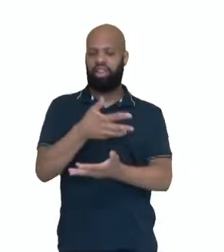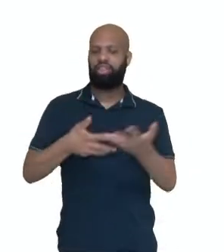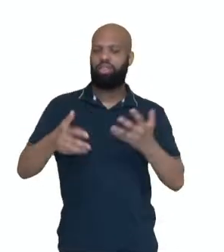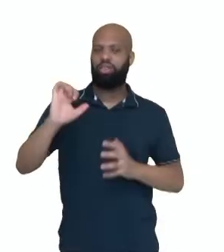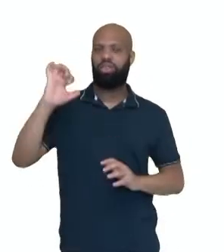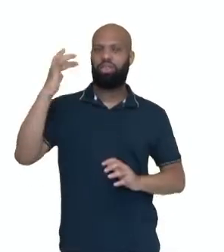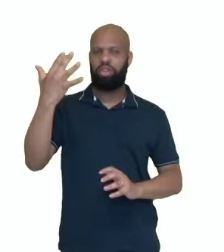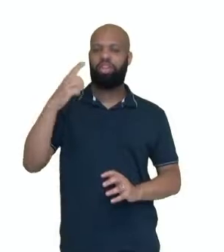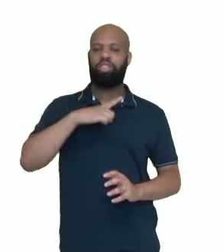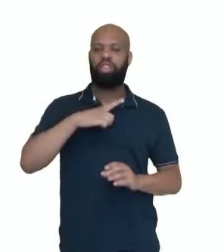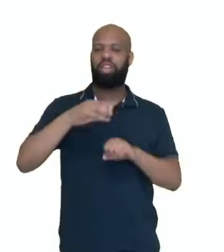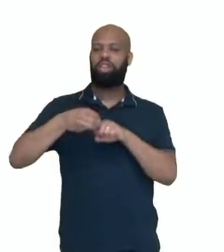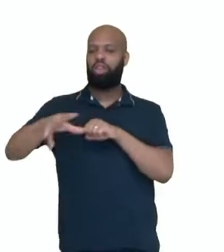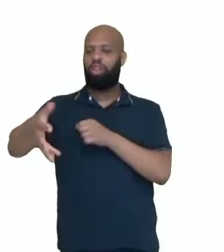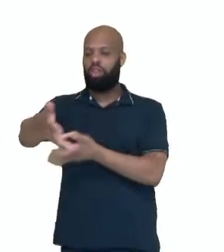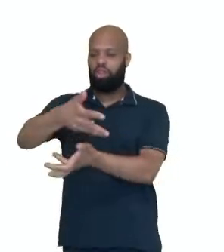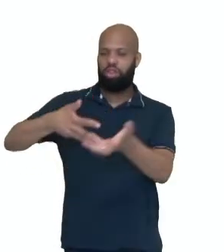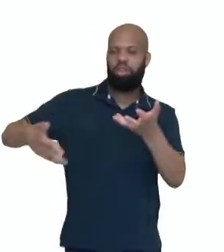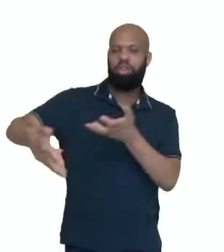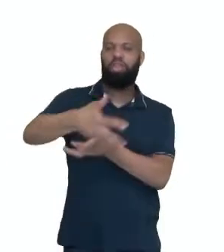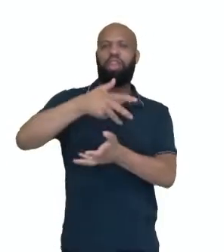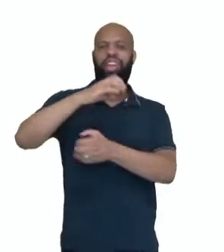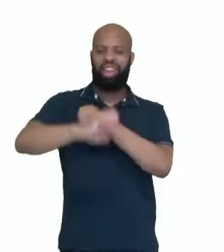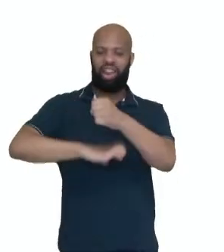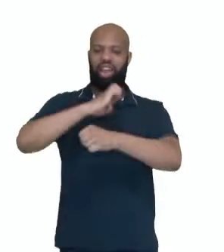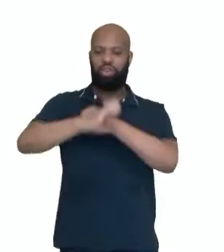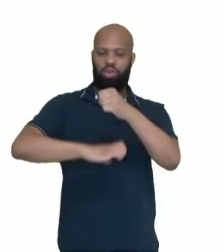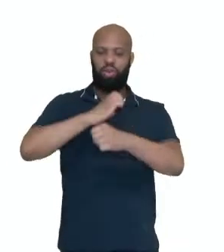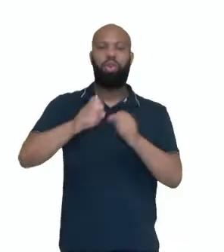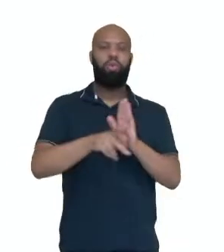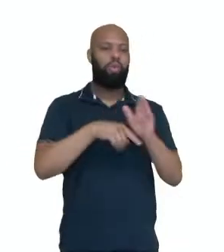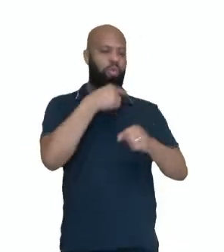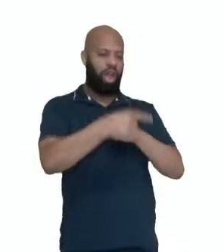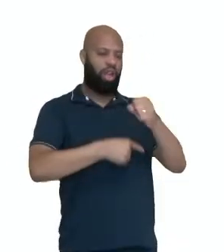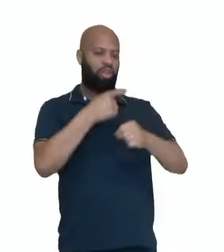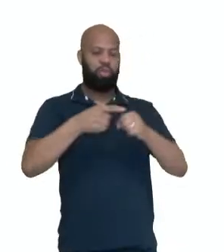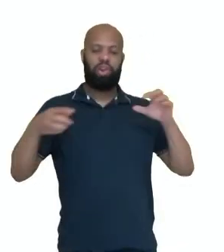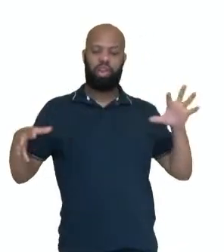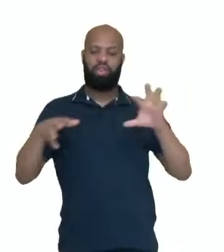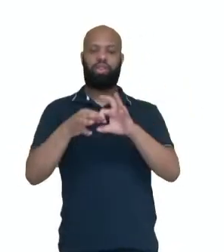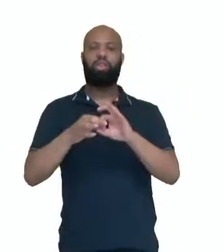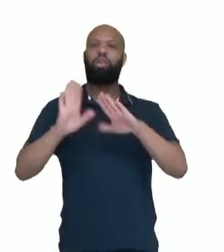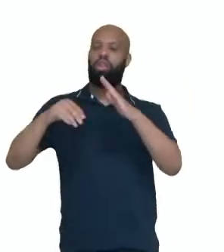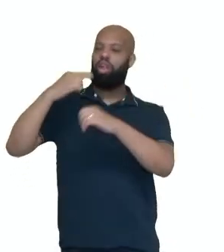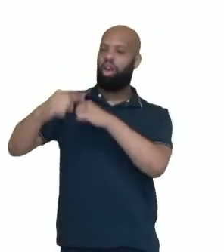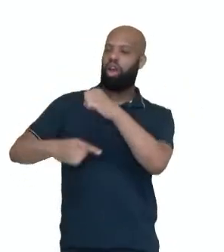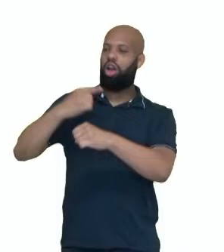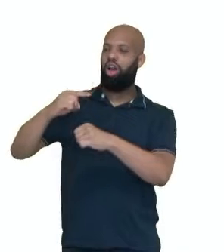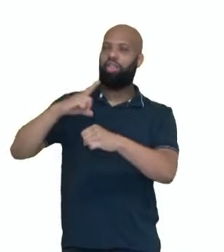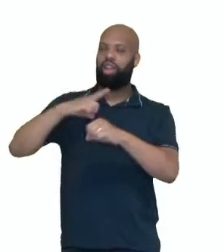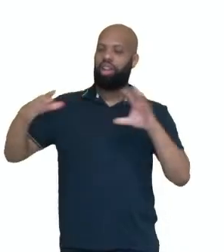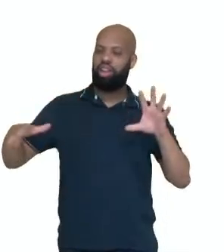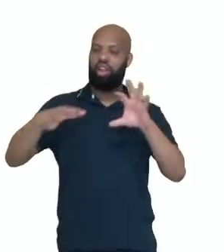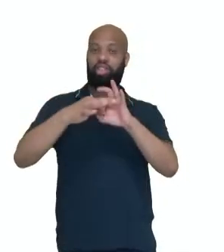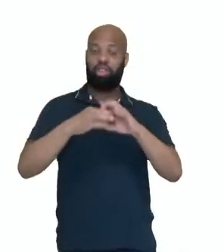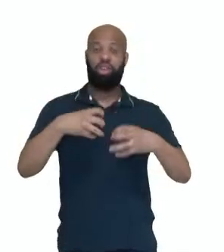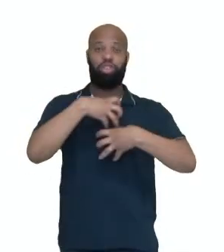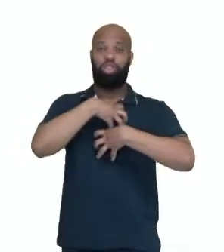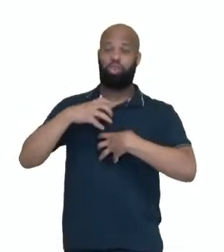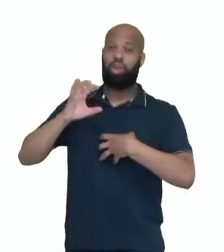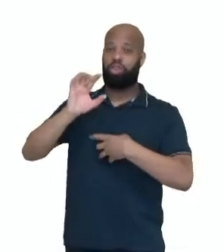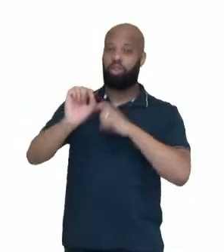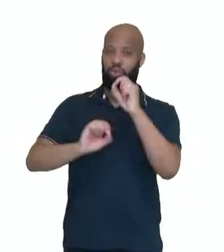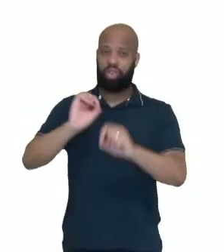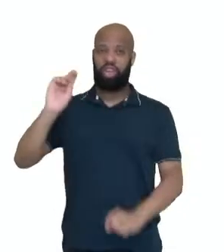ocorrem por compartilhamento de pares de elétrons entre os átomos ligantes. Os átomos que participam da ligação covalente são